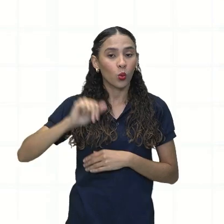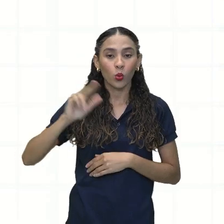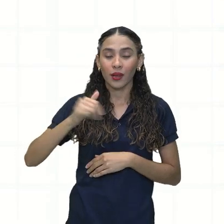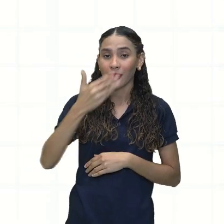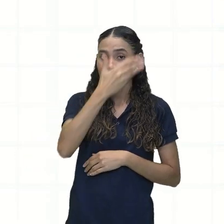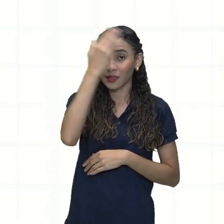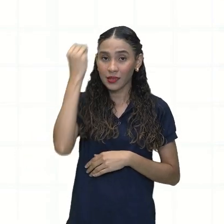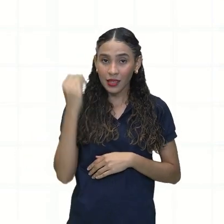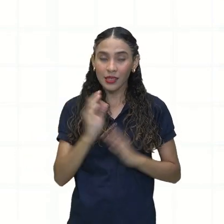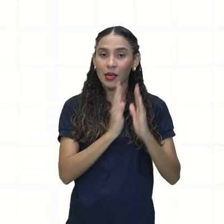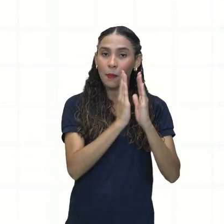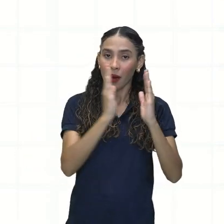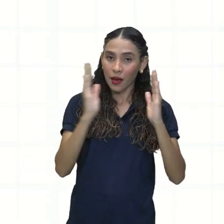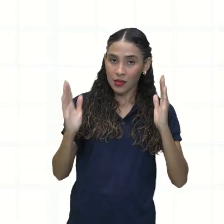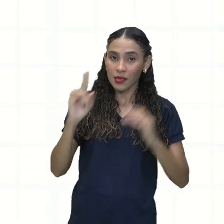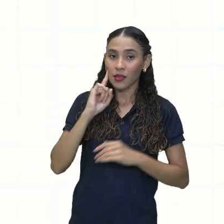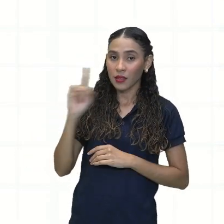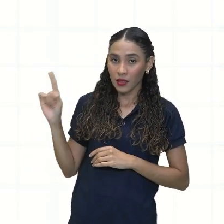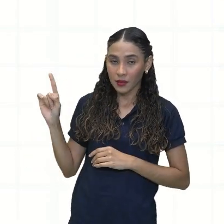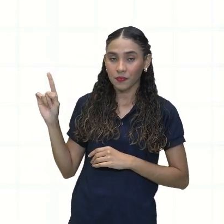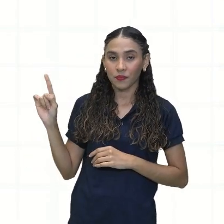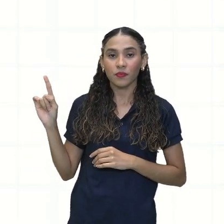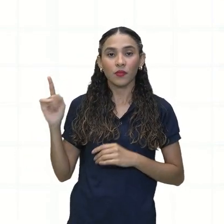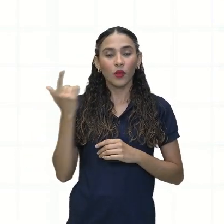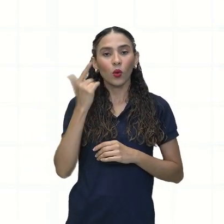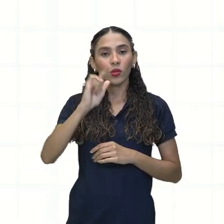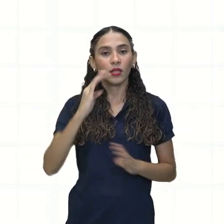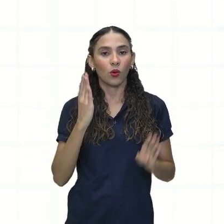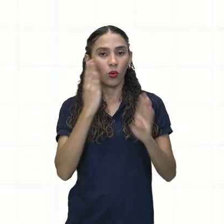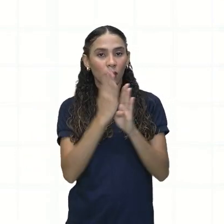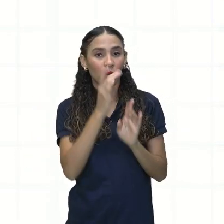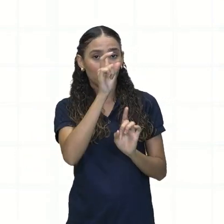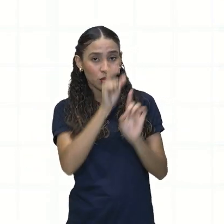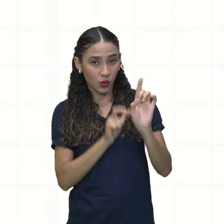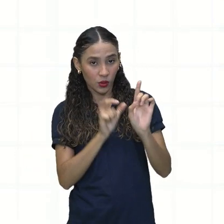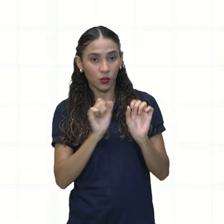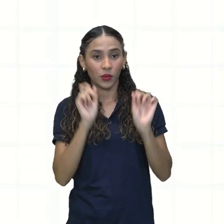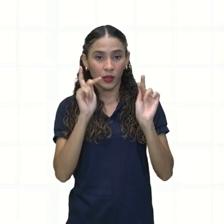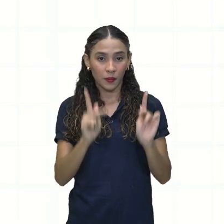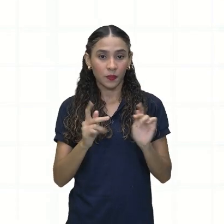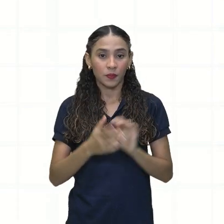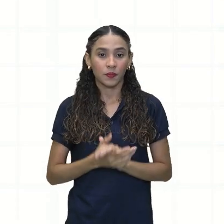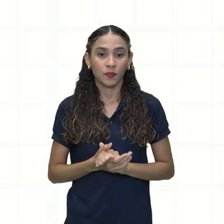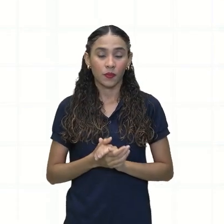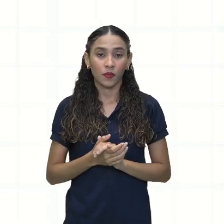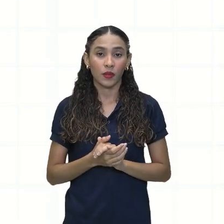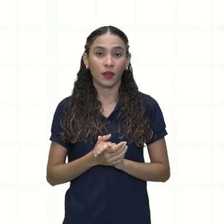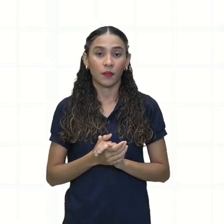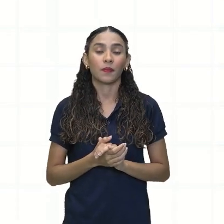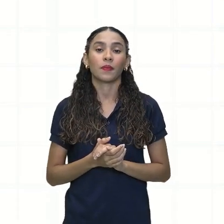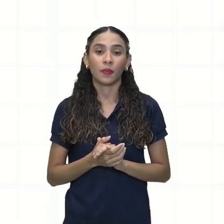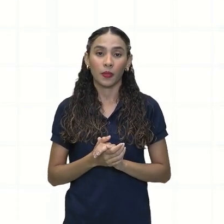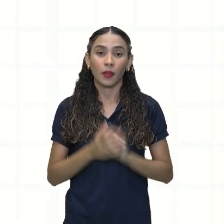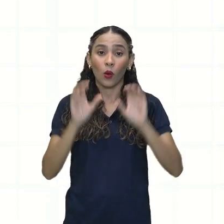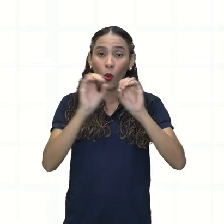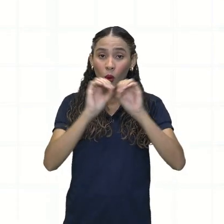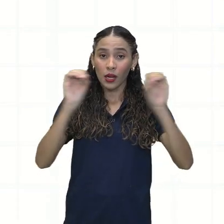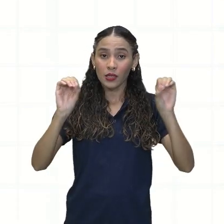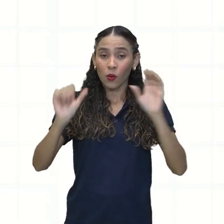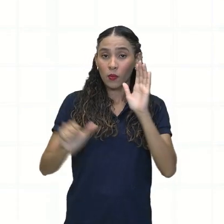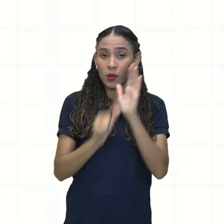esqueçam desse passo a passo, desse raciocínio para encontrar o sujeito, tá? Define da oração o